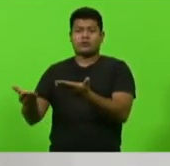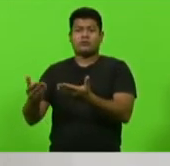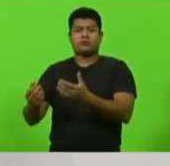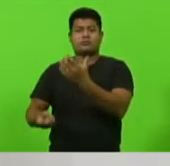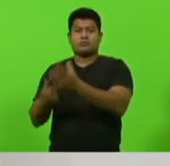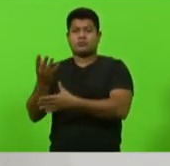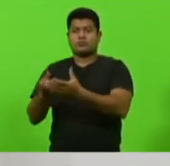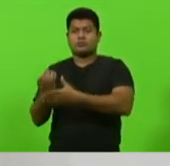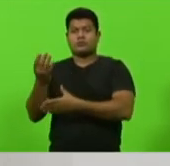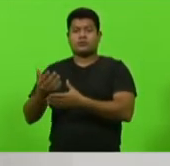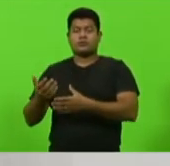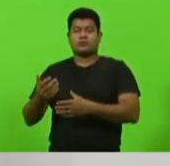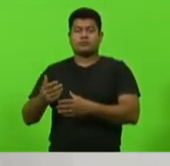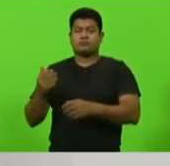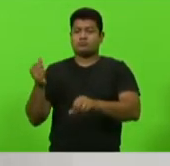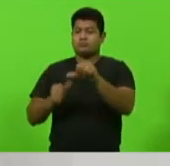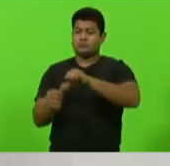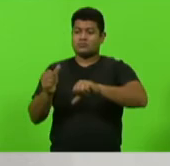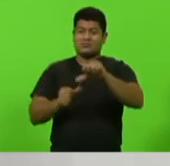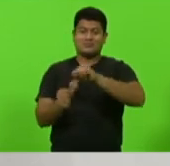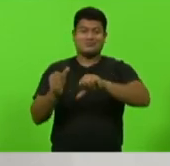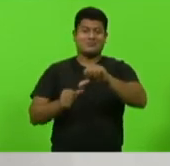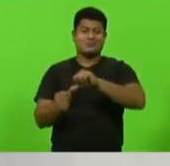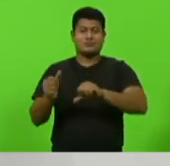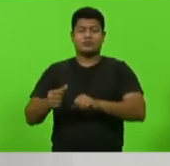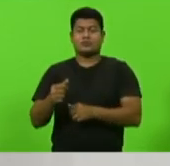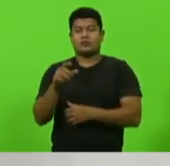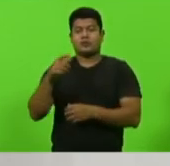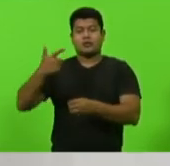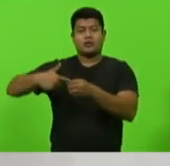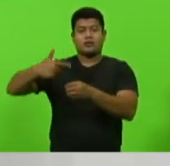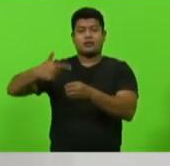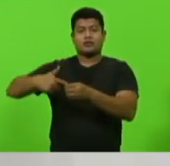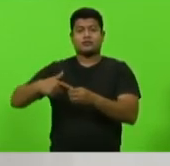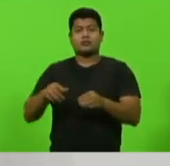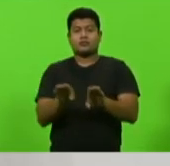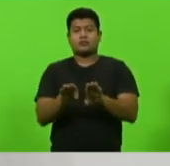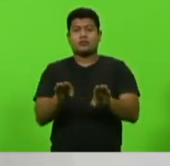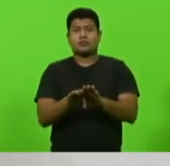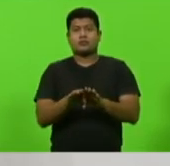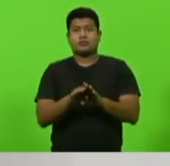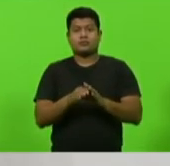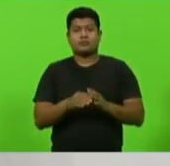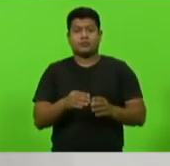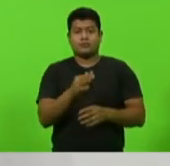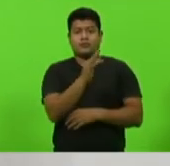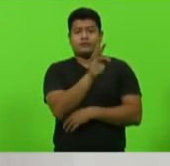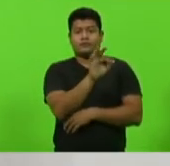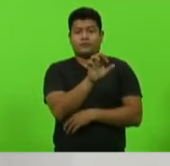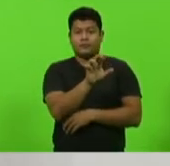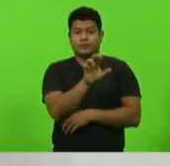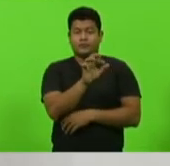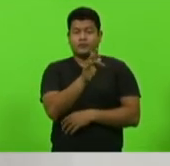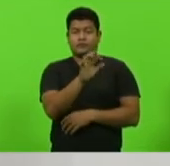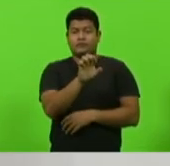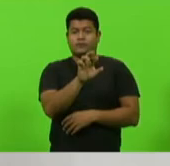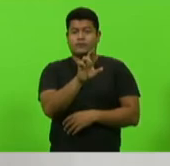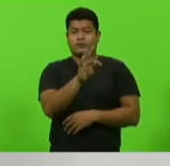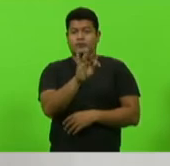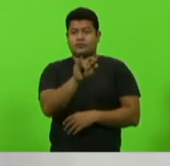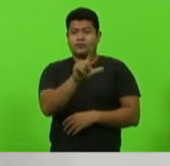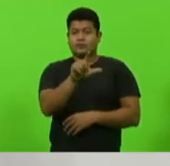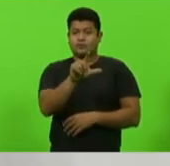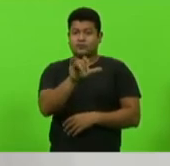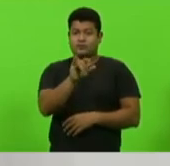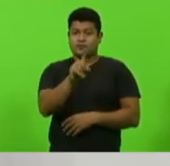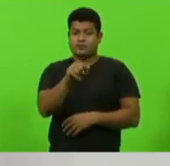outras empresas mais para poder dar conta, para nós termos autossuficiência e não depender mais de petróleo de ninguém.